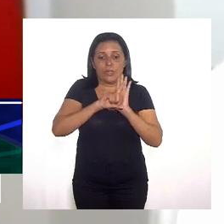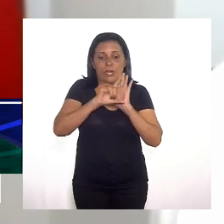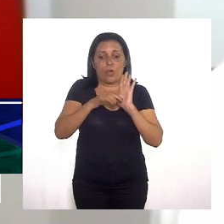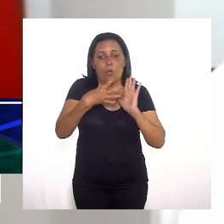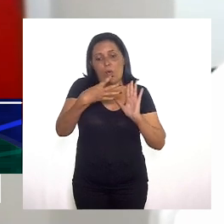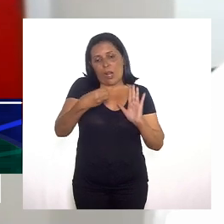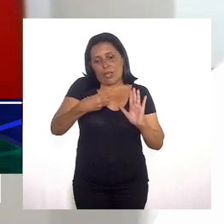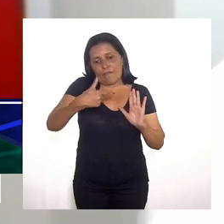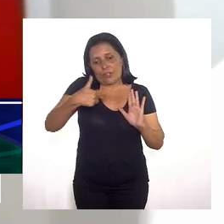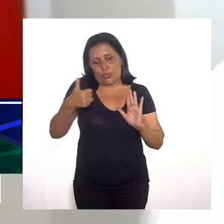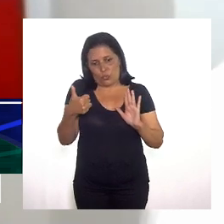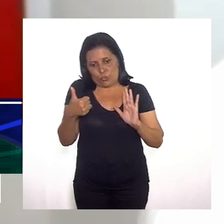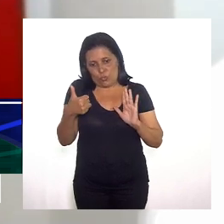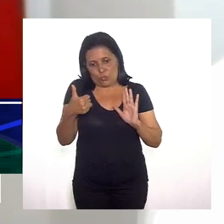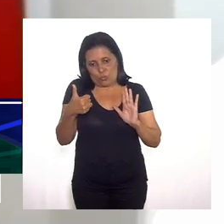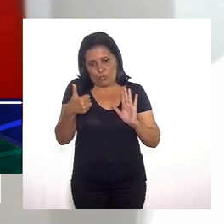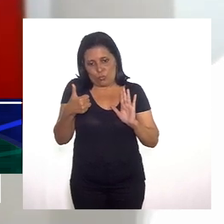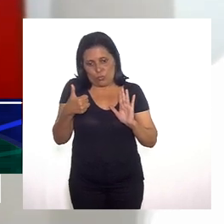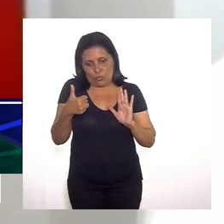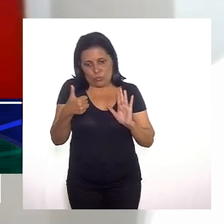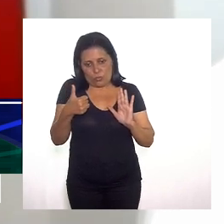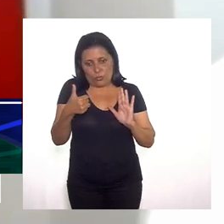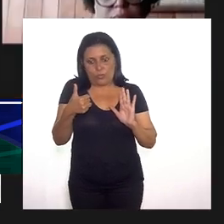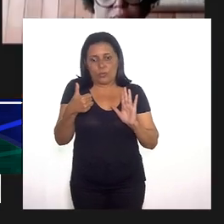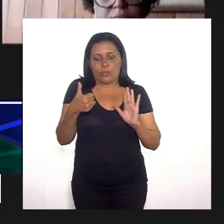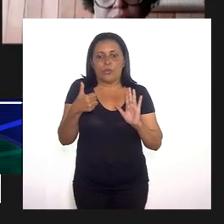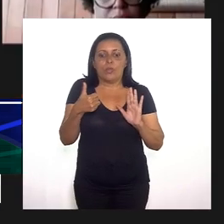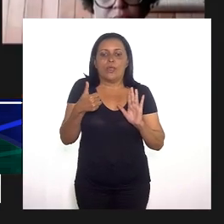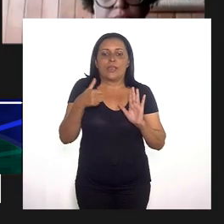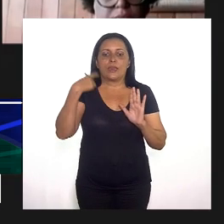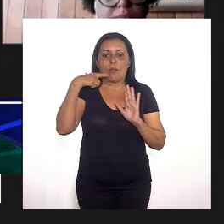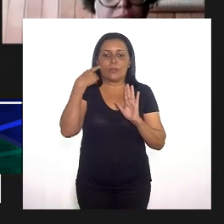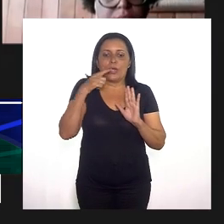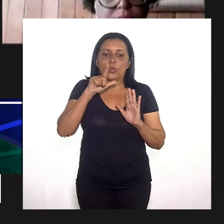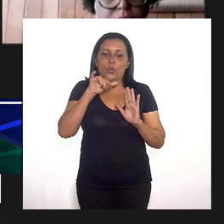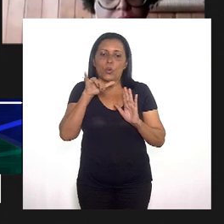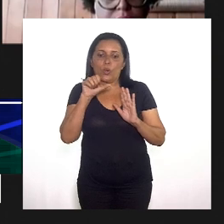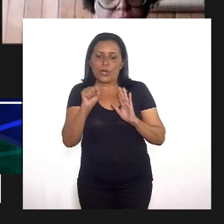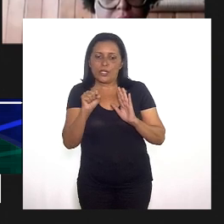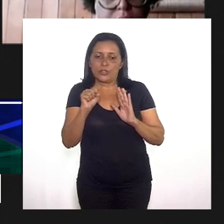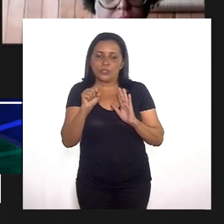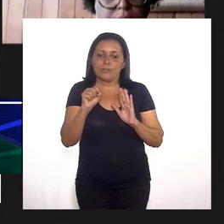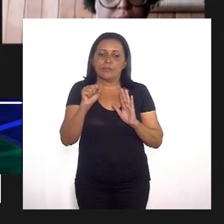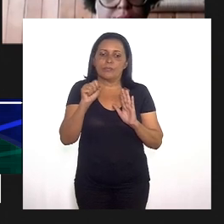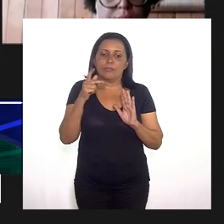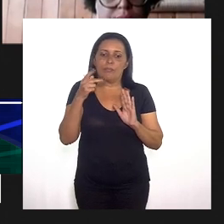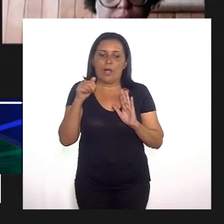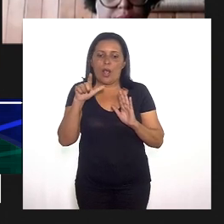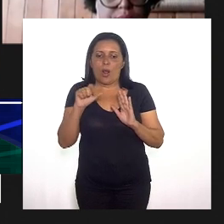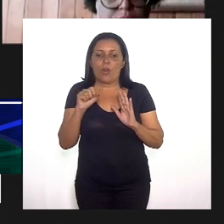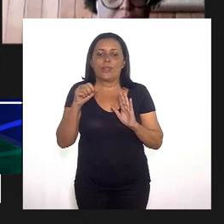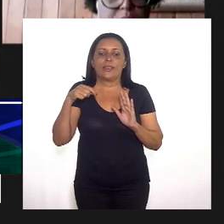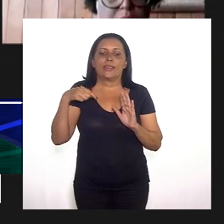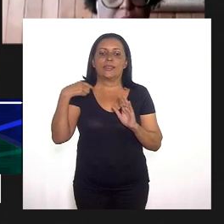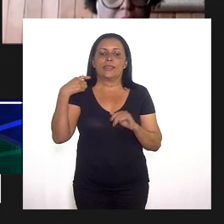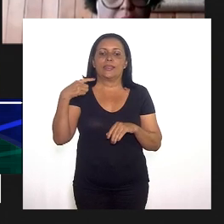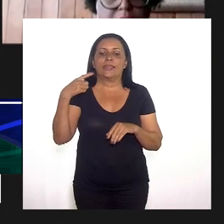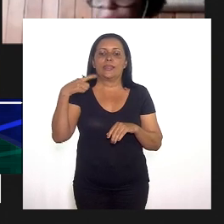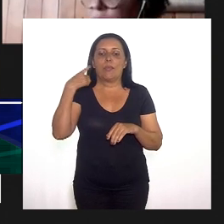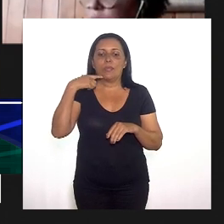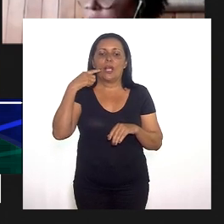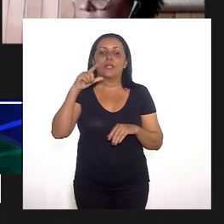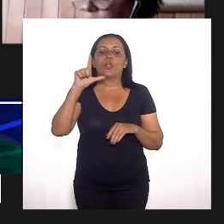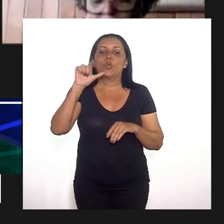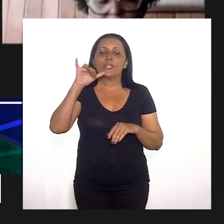21? Aos senhores parlamentares, deputado Luiz Paulo, deputado subtenente Bernardo, deputada Lucinha, Célia